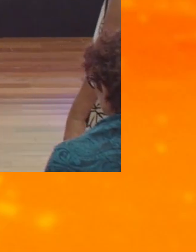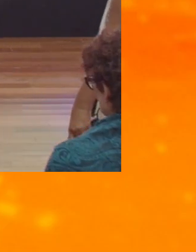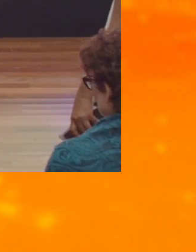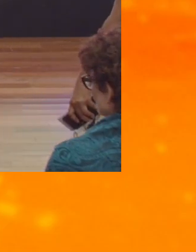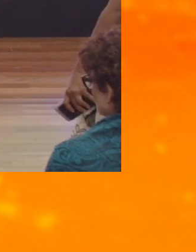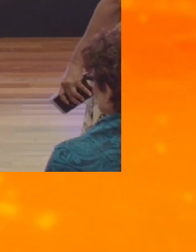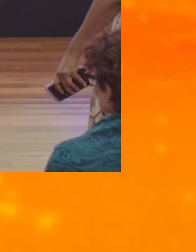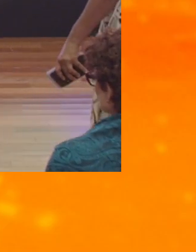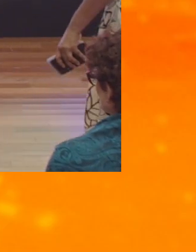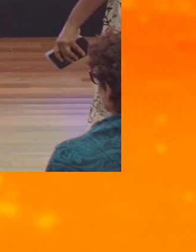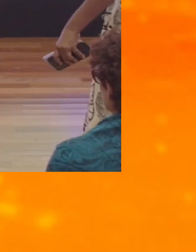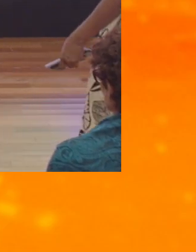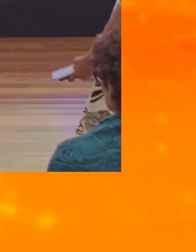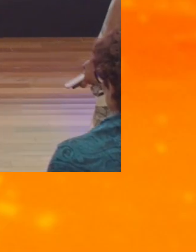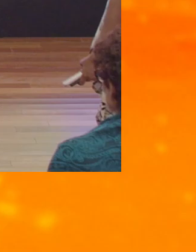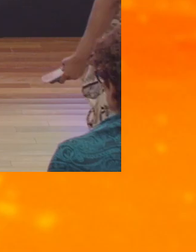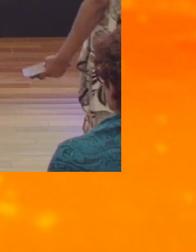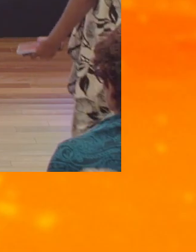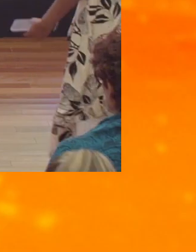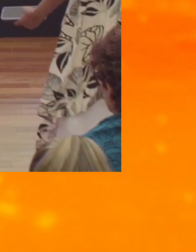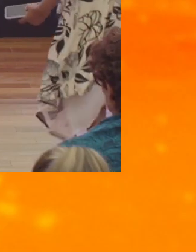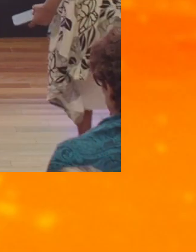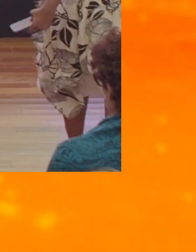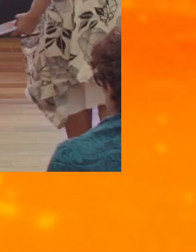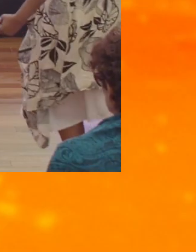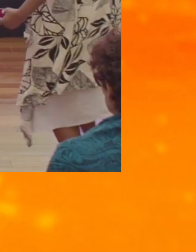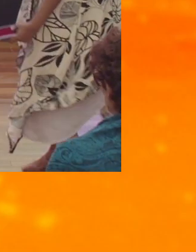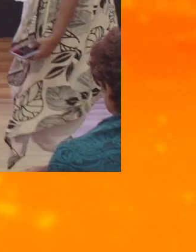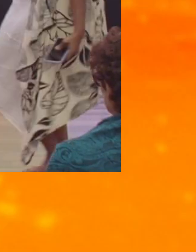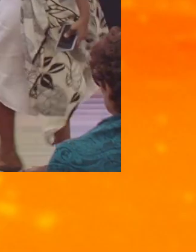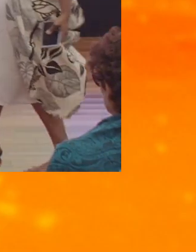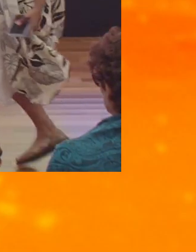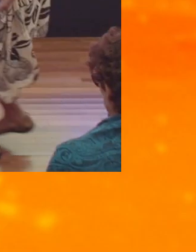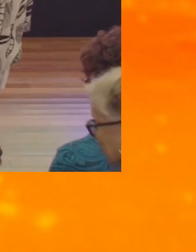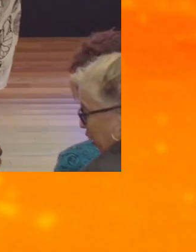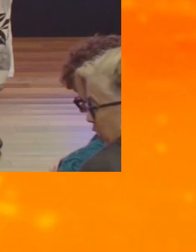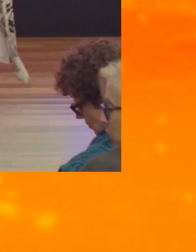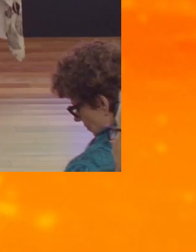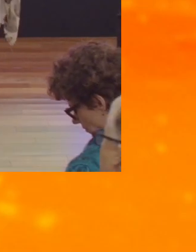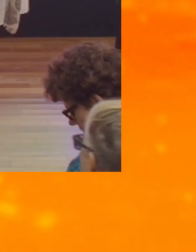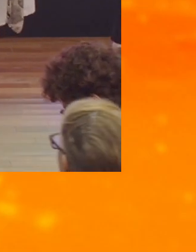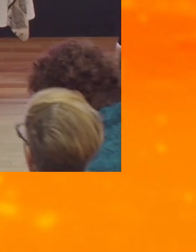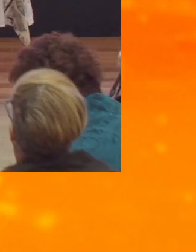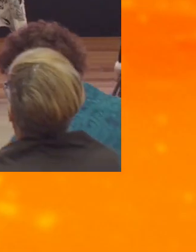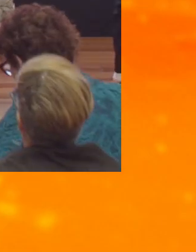Deixa eu juntar. Pessoal